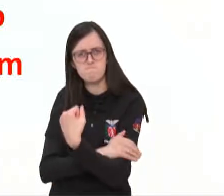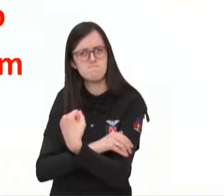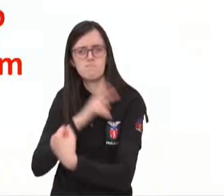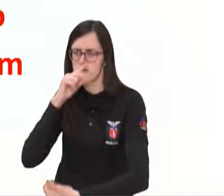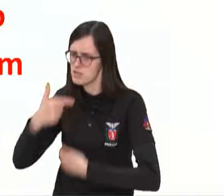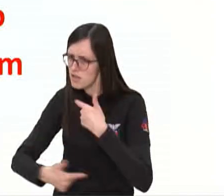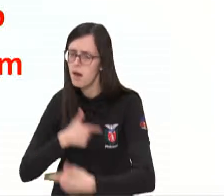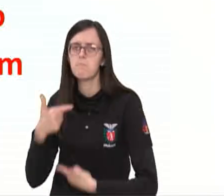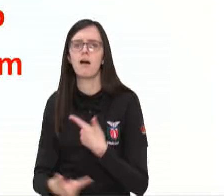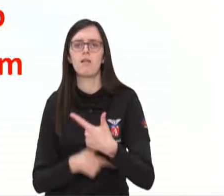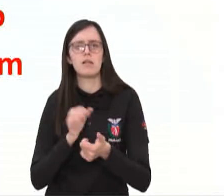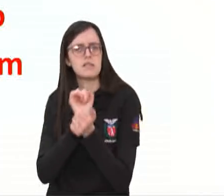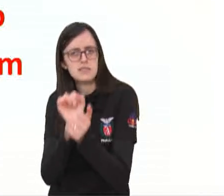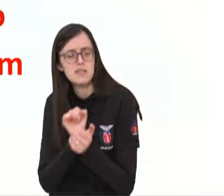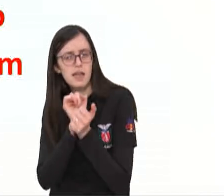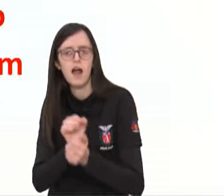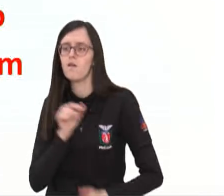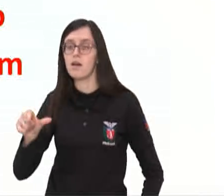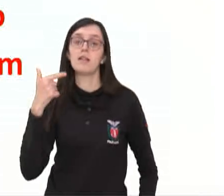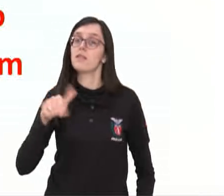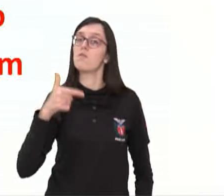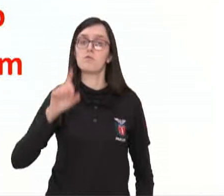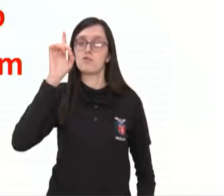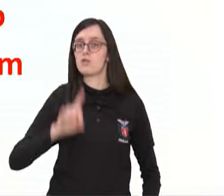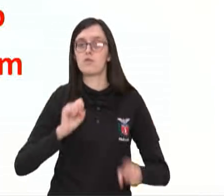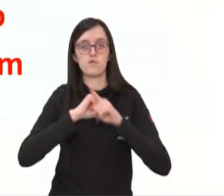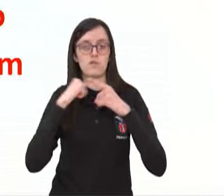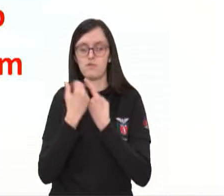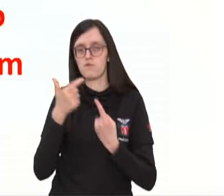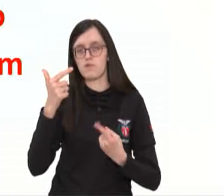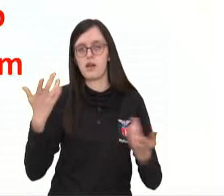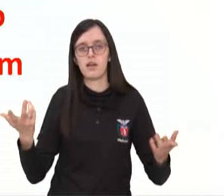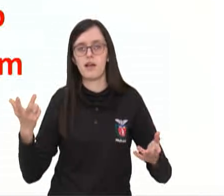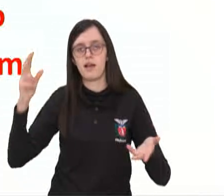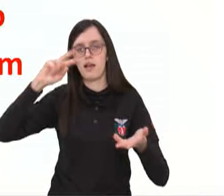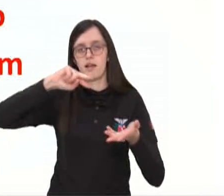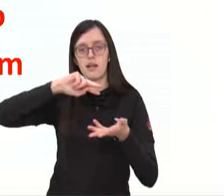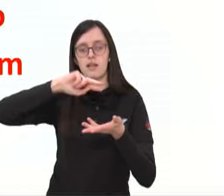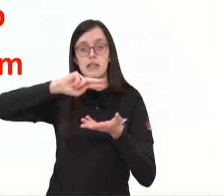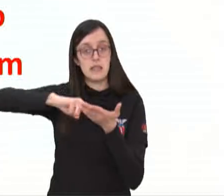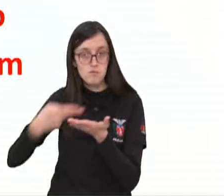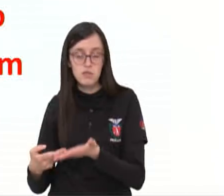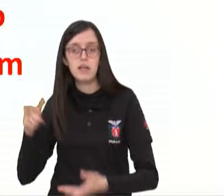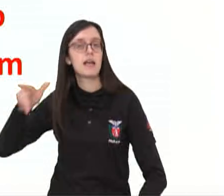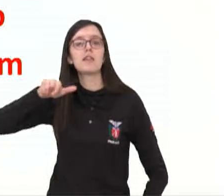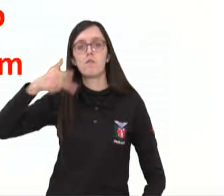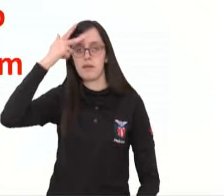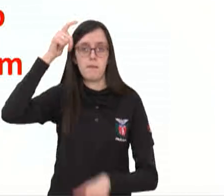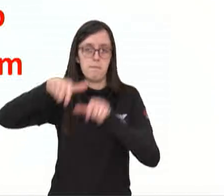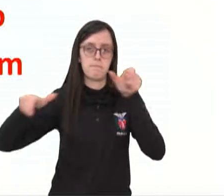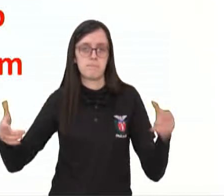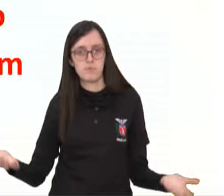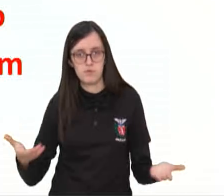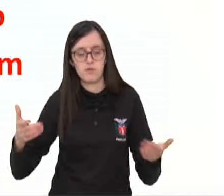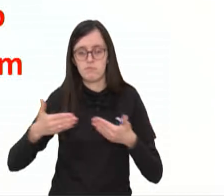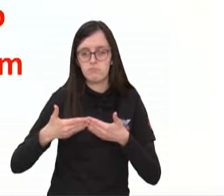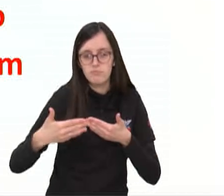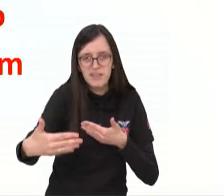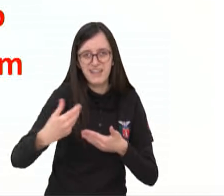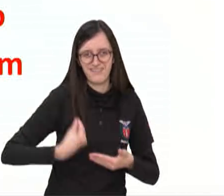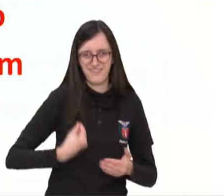trabalho, eram escravos, não tinham direitos sociais. Traduzindo, eles não eram vistos como pessoas durante o